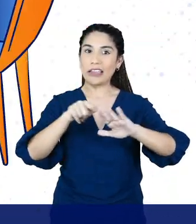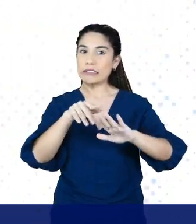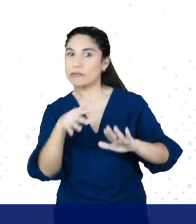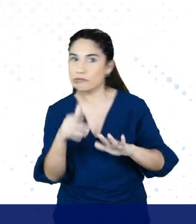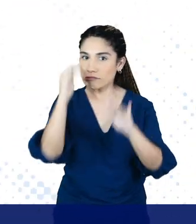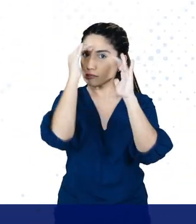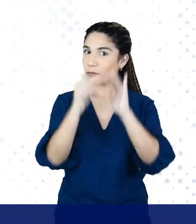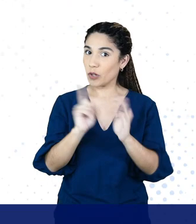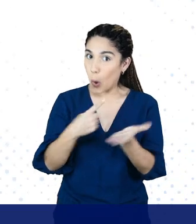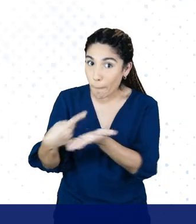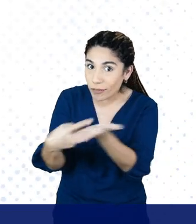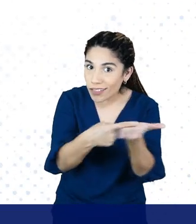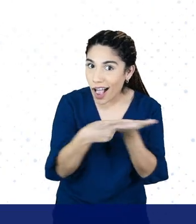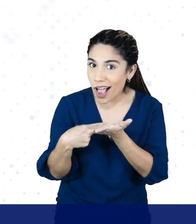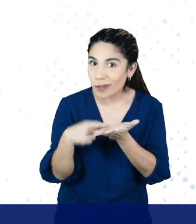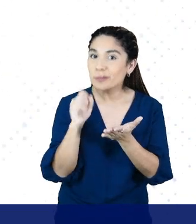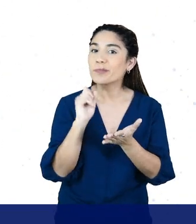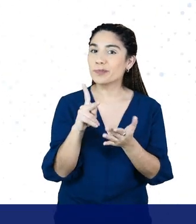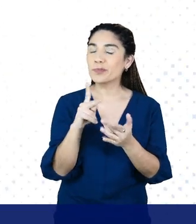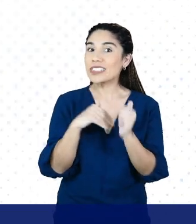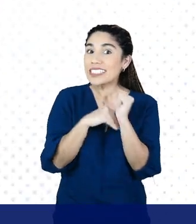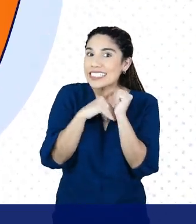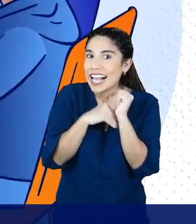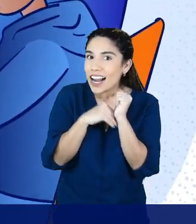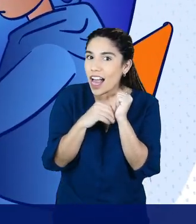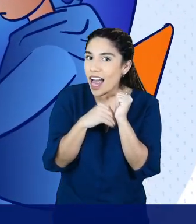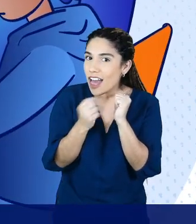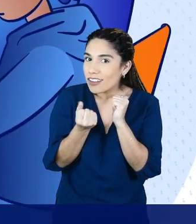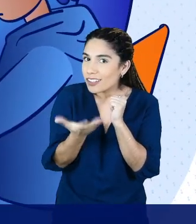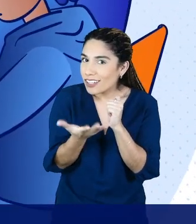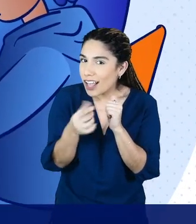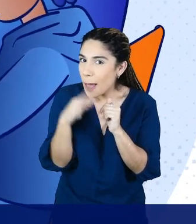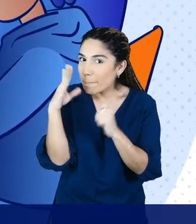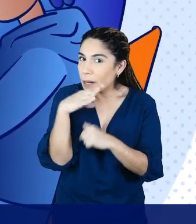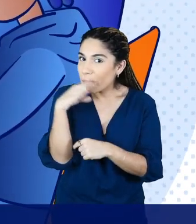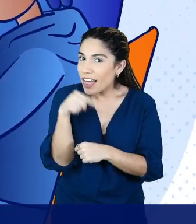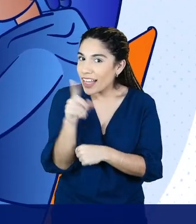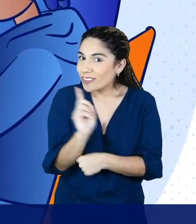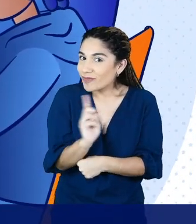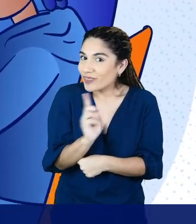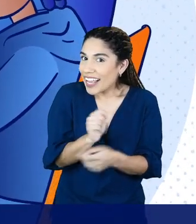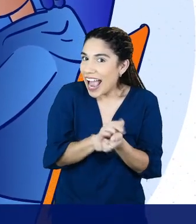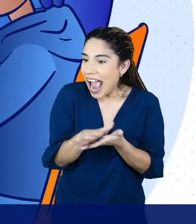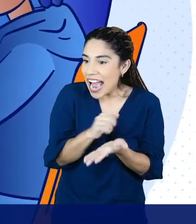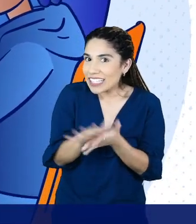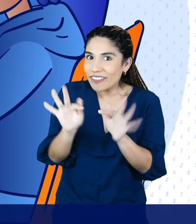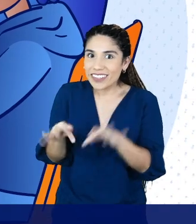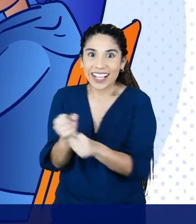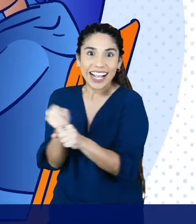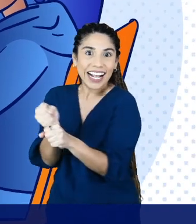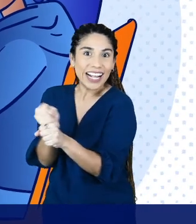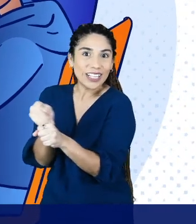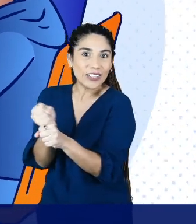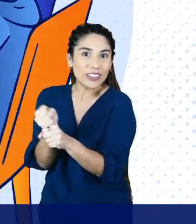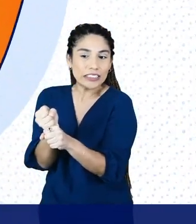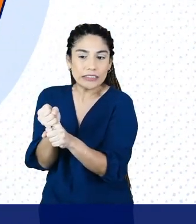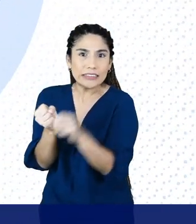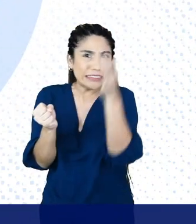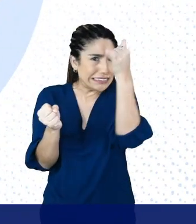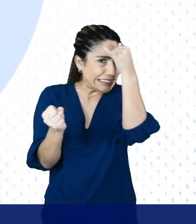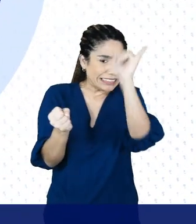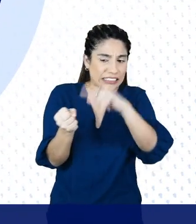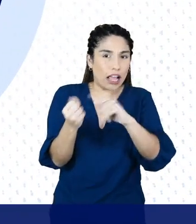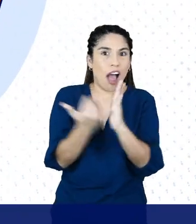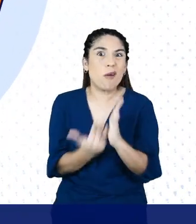O segredo para não perder a mão nem na pimenta, nem nos gastos de fim de ano é evitar os exageros. É